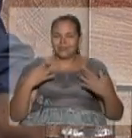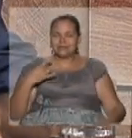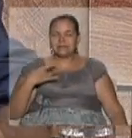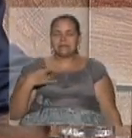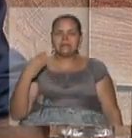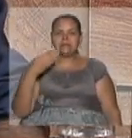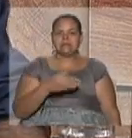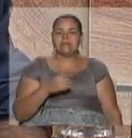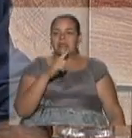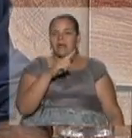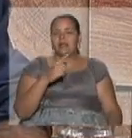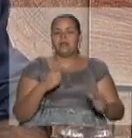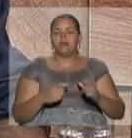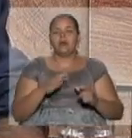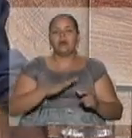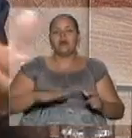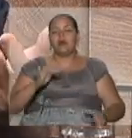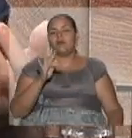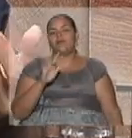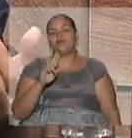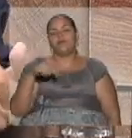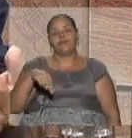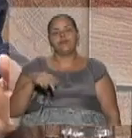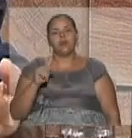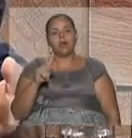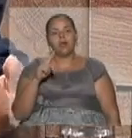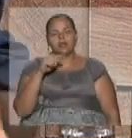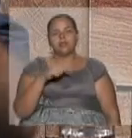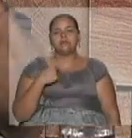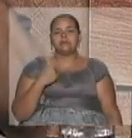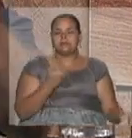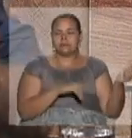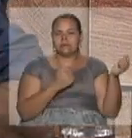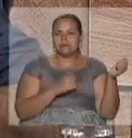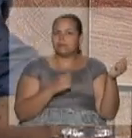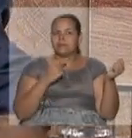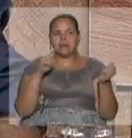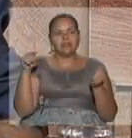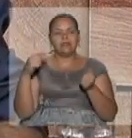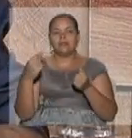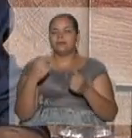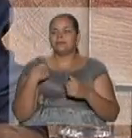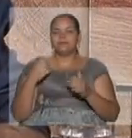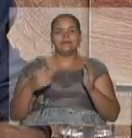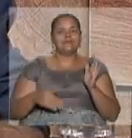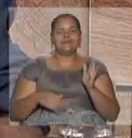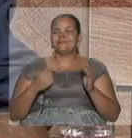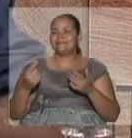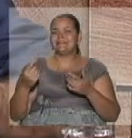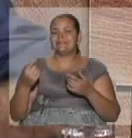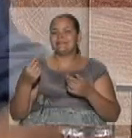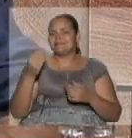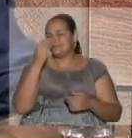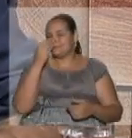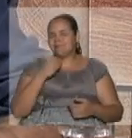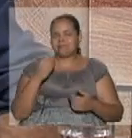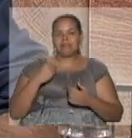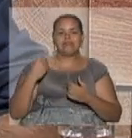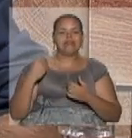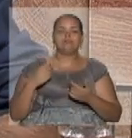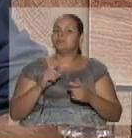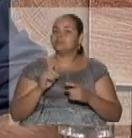tocar na área do funk, tocar instrumental com viola caipira, a gente vai sair de lá corrido, né? Foi